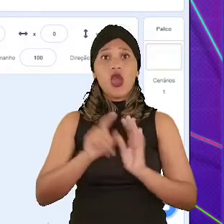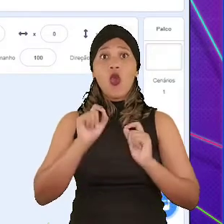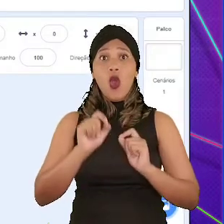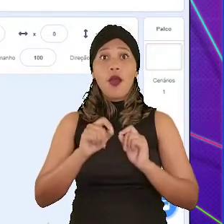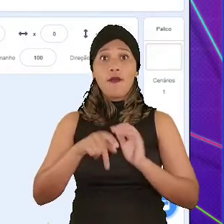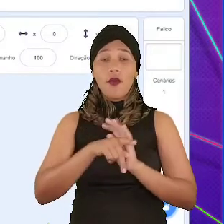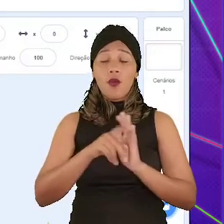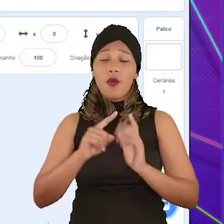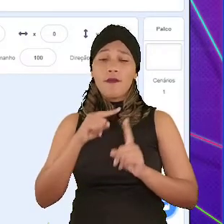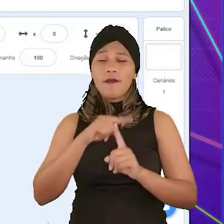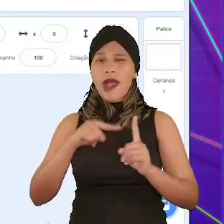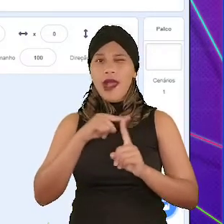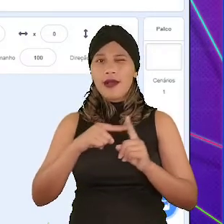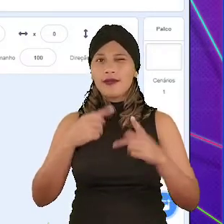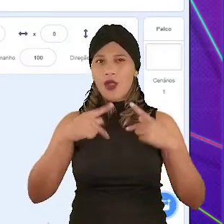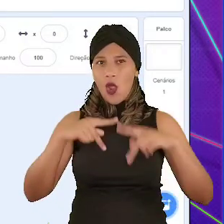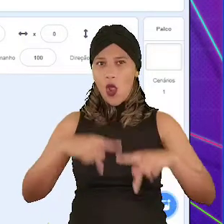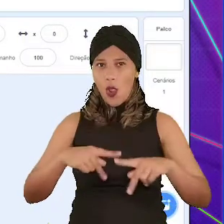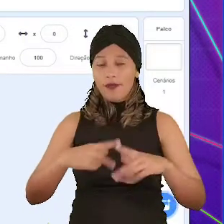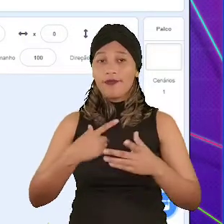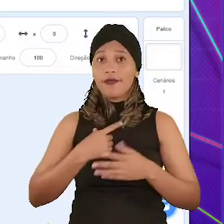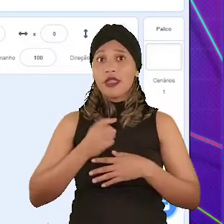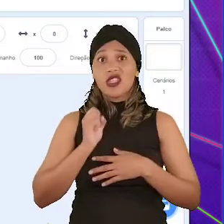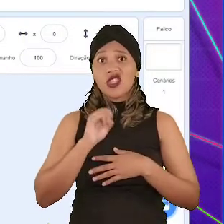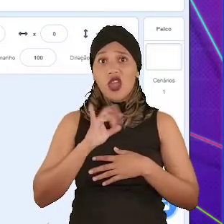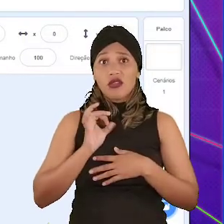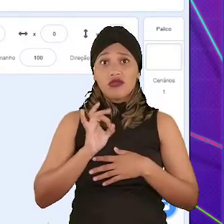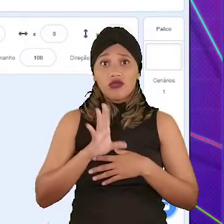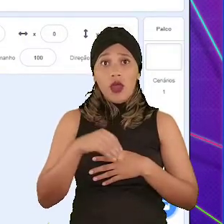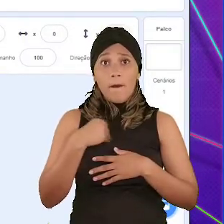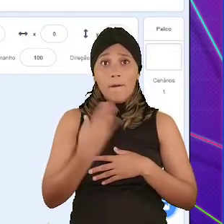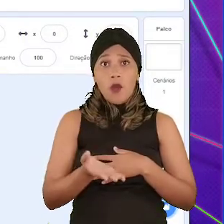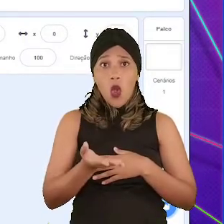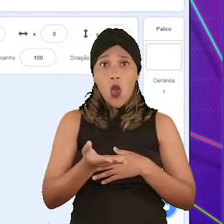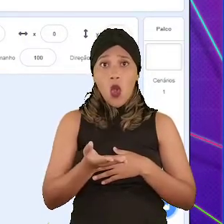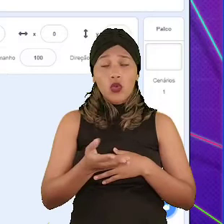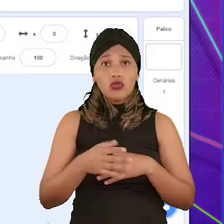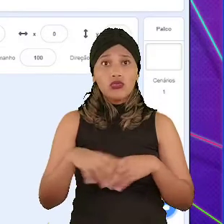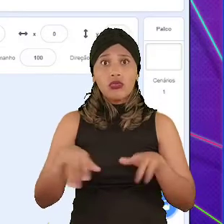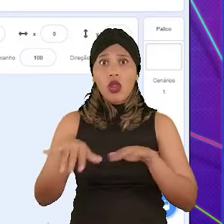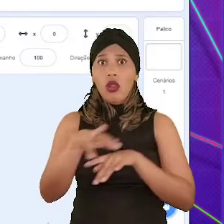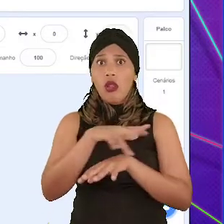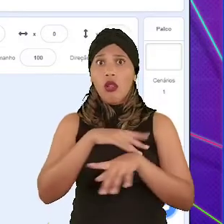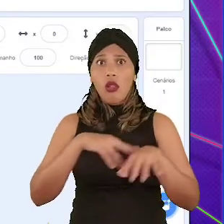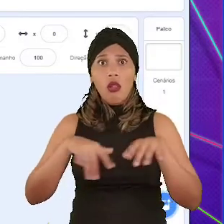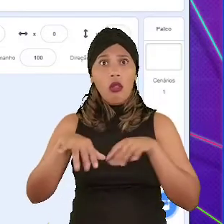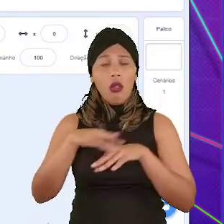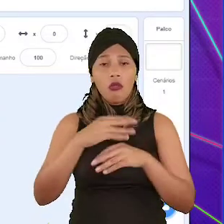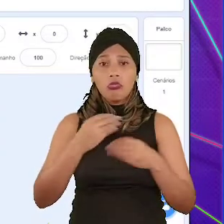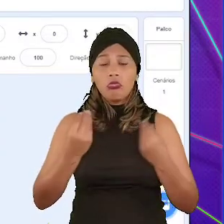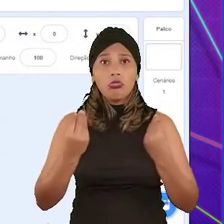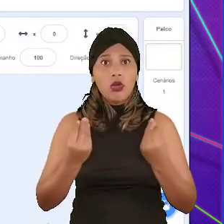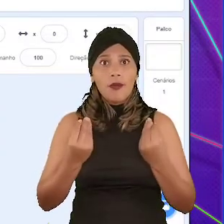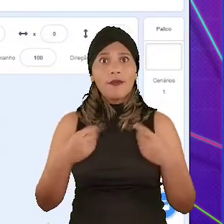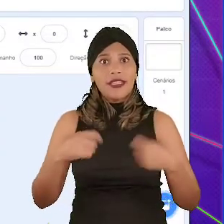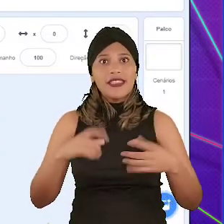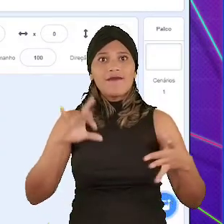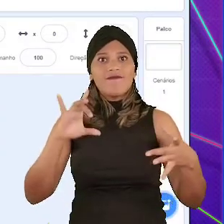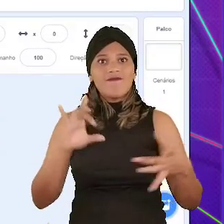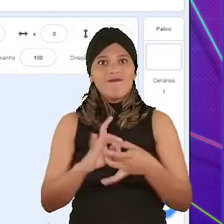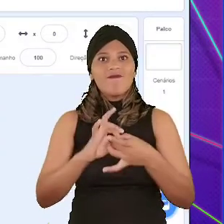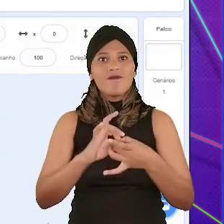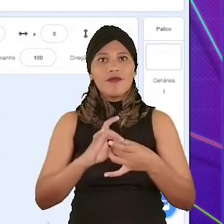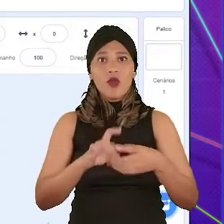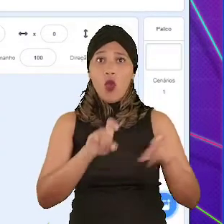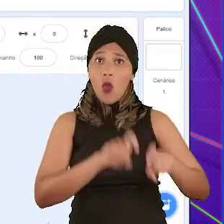meio ele já vai estar como uma parte do nosso programa mas só só deixar essa informação aqui solta não tem nada que comunica exatamente